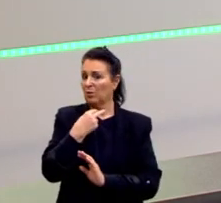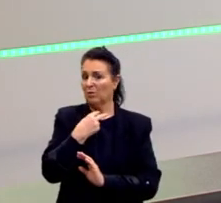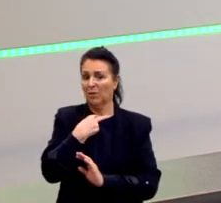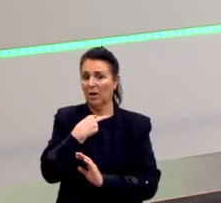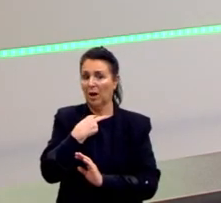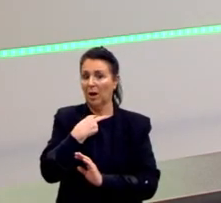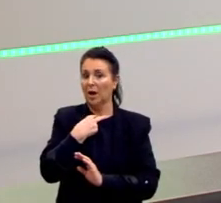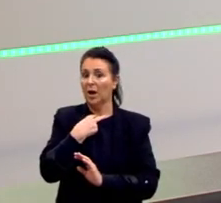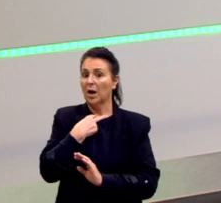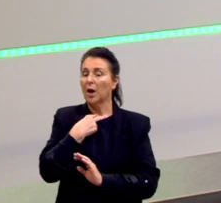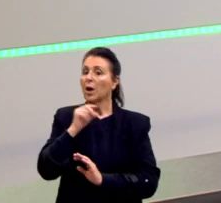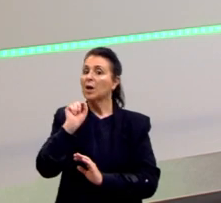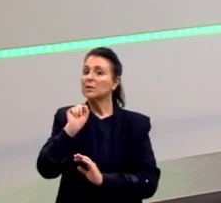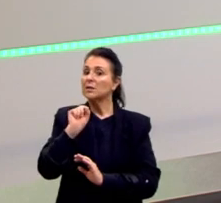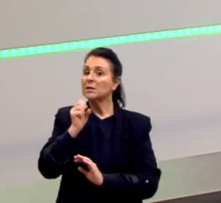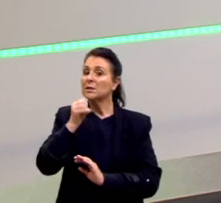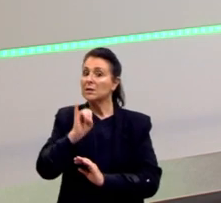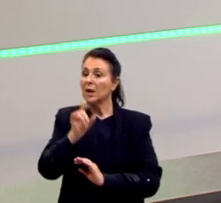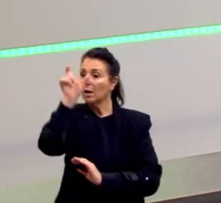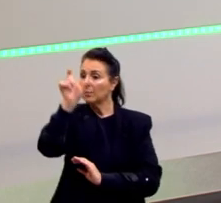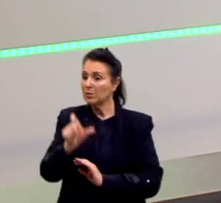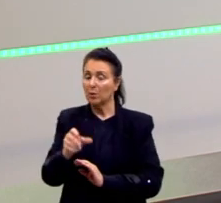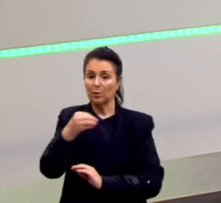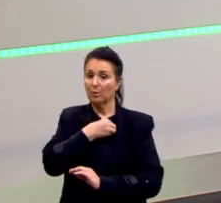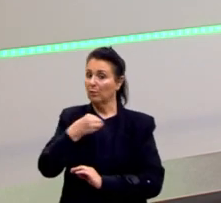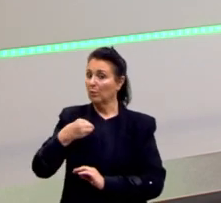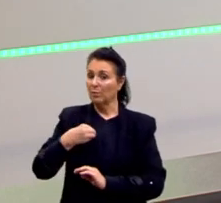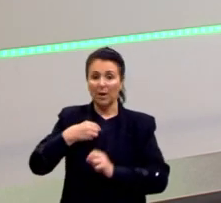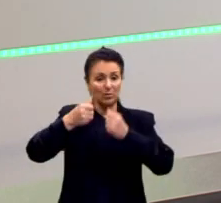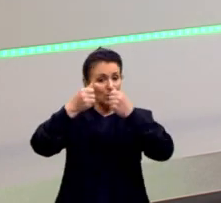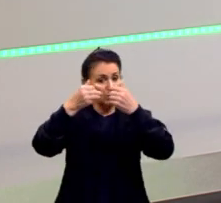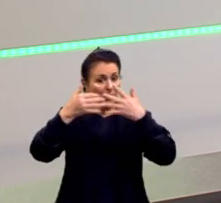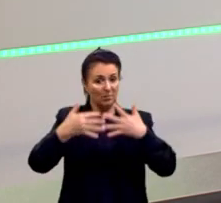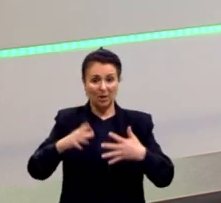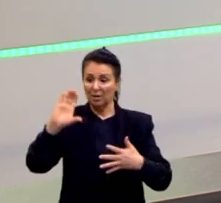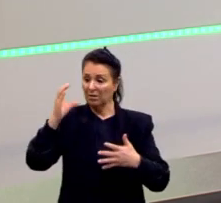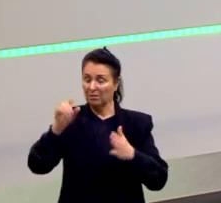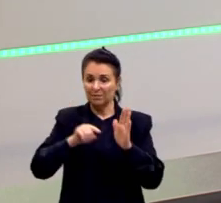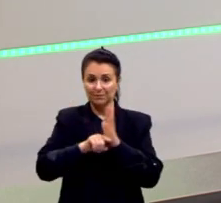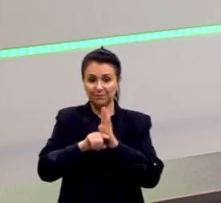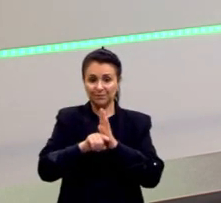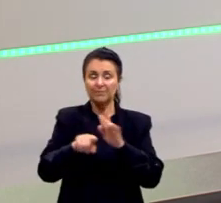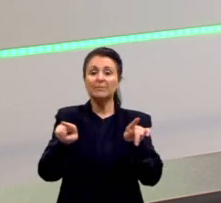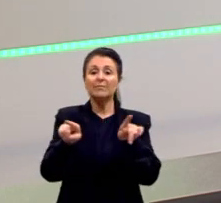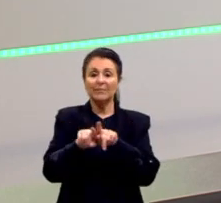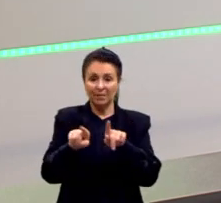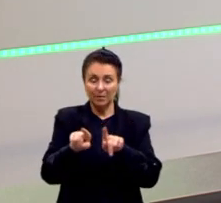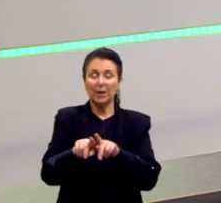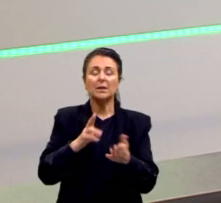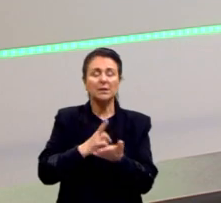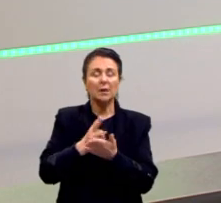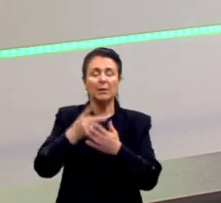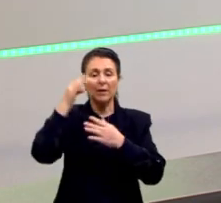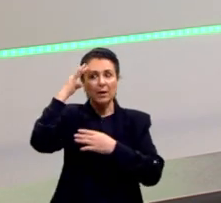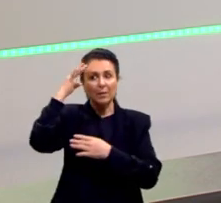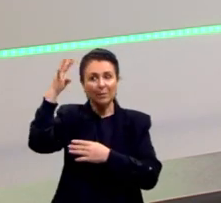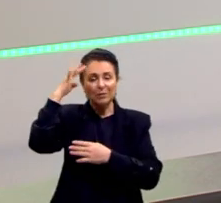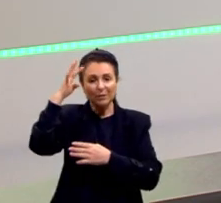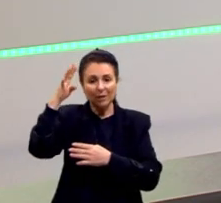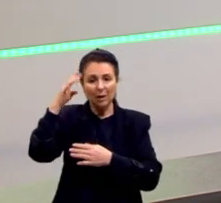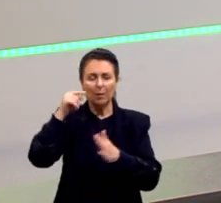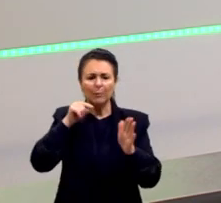não seja trazendo experiências médicas e científicas e a gente também tem sempre Marginal Os